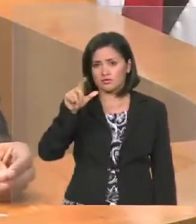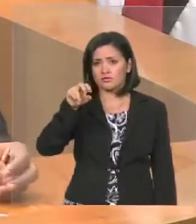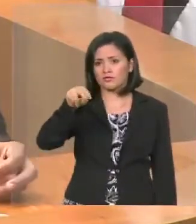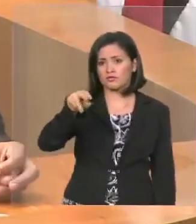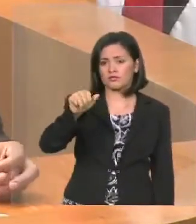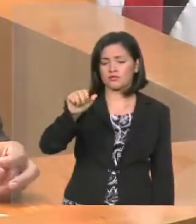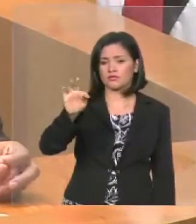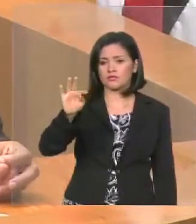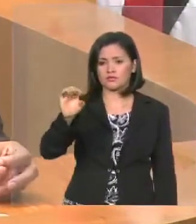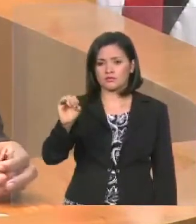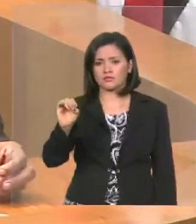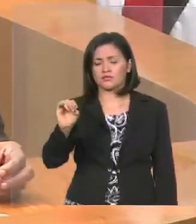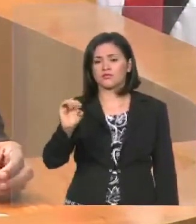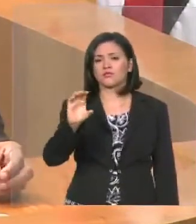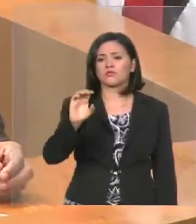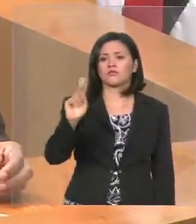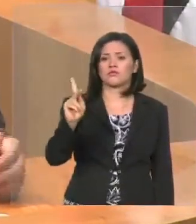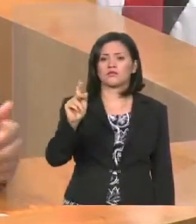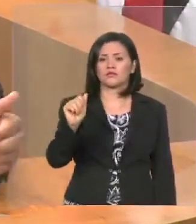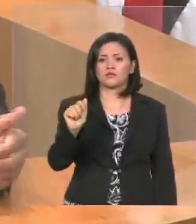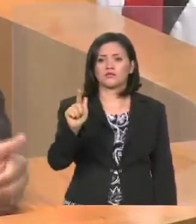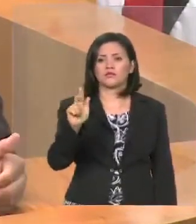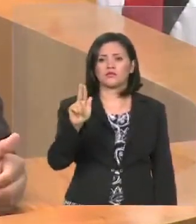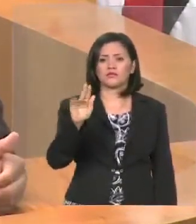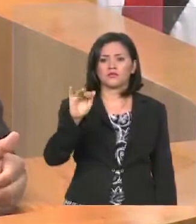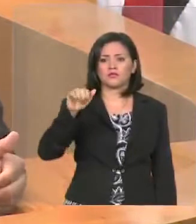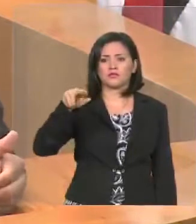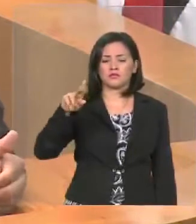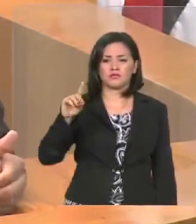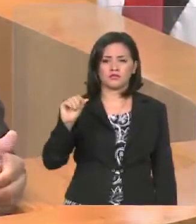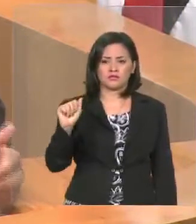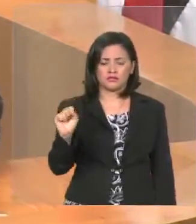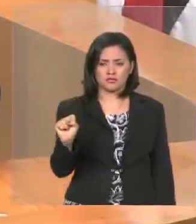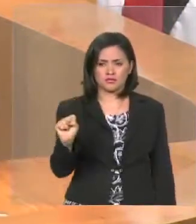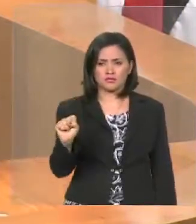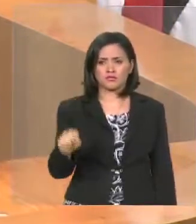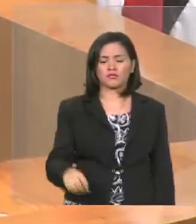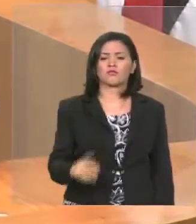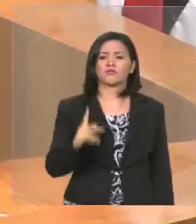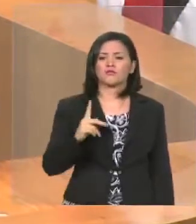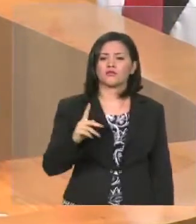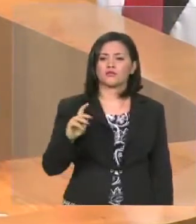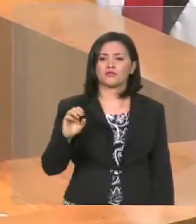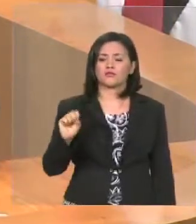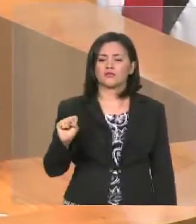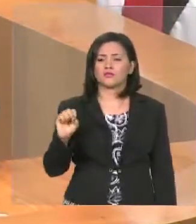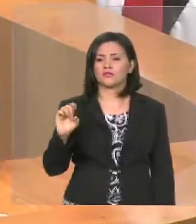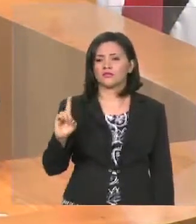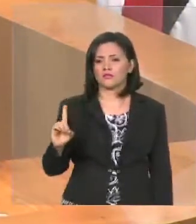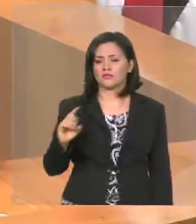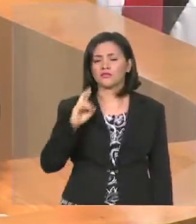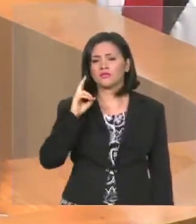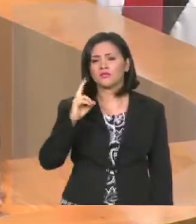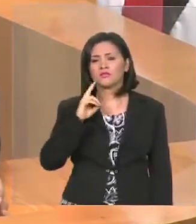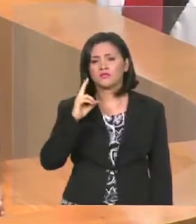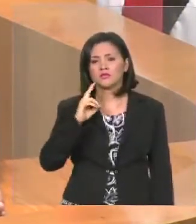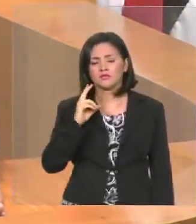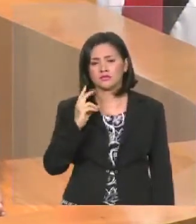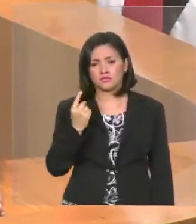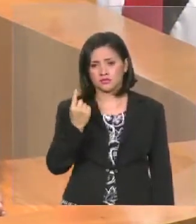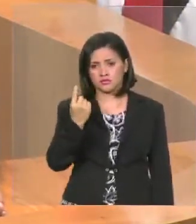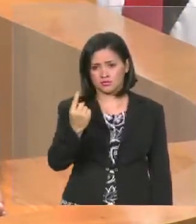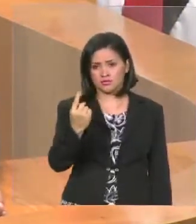Júnior e vereador Chaguinhas, e o PSD, com o vereador eleito, vereador